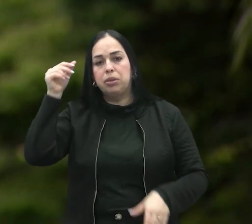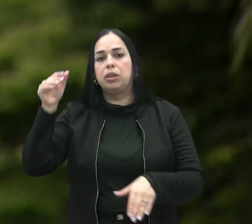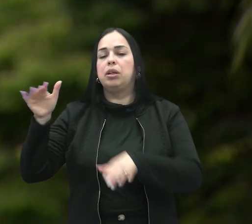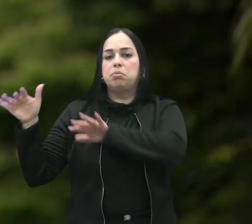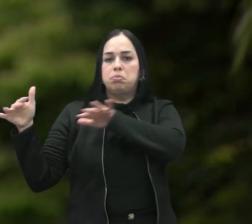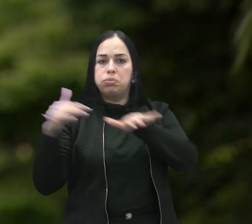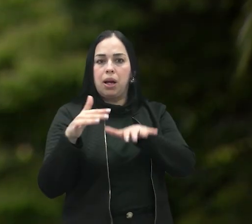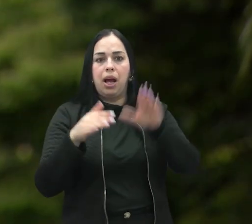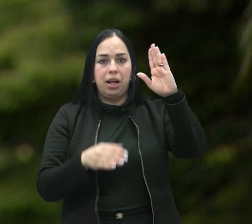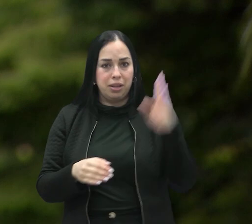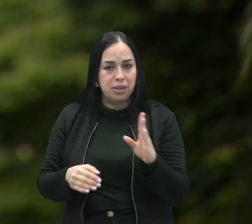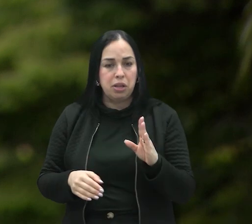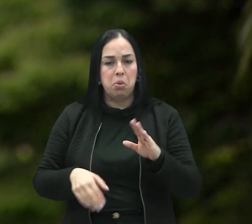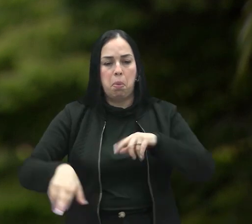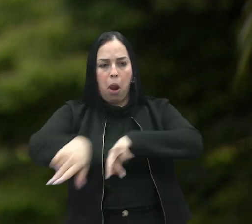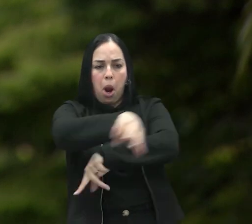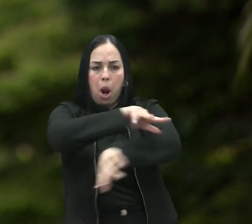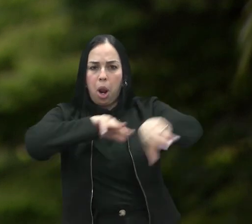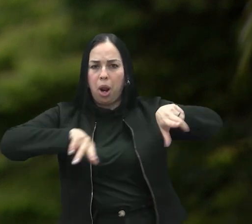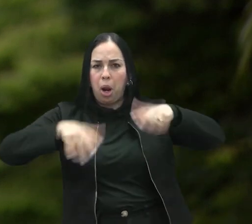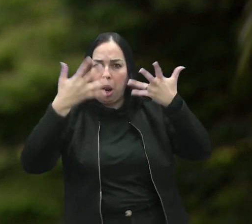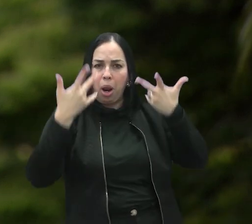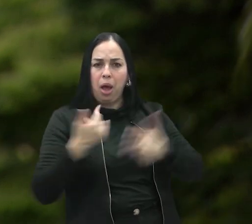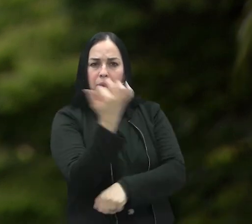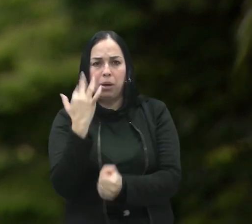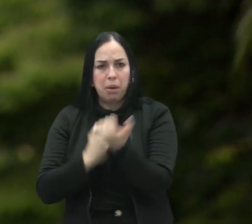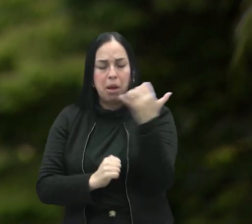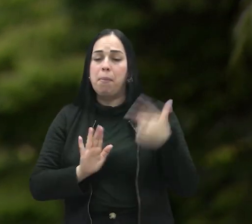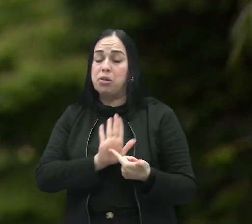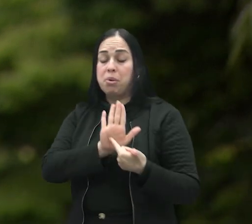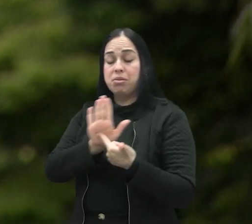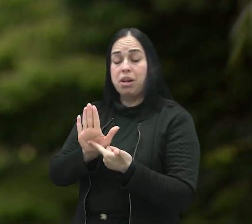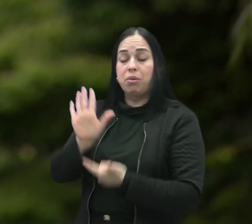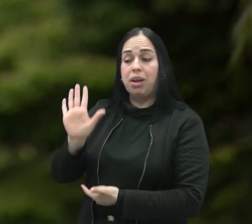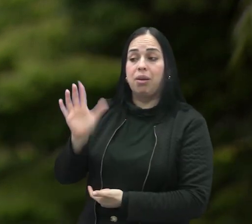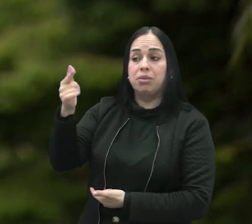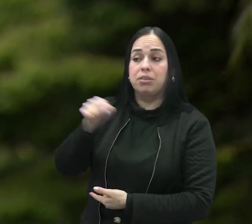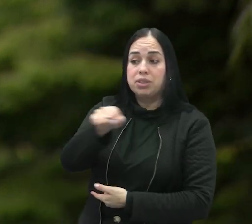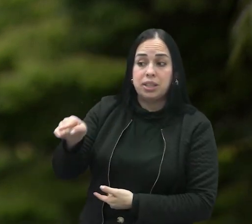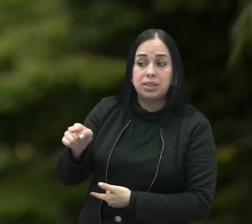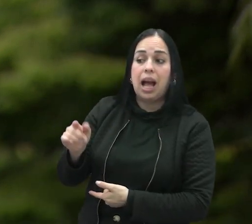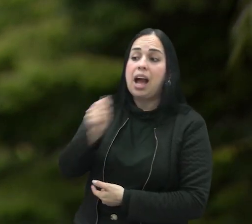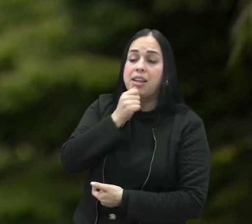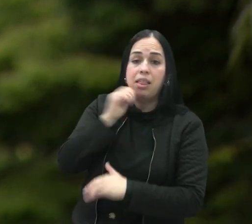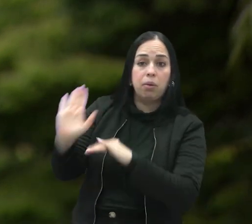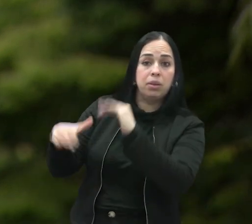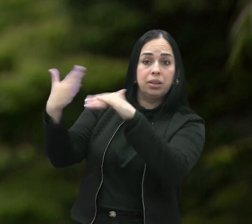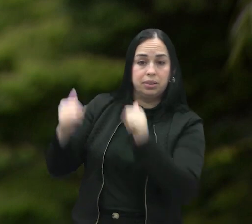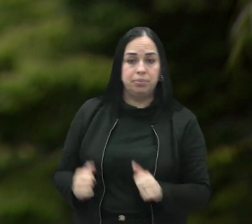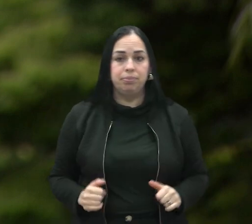das atenções. O Brasil, com a maior biodiversidade do mundo, pode mostrar a realidade dos países